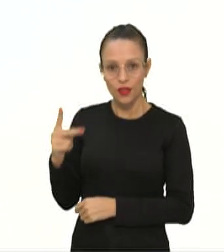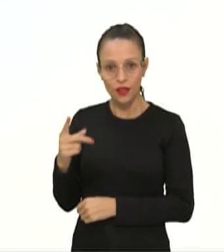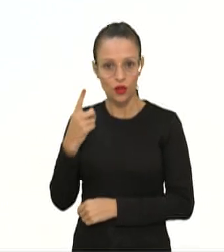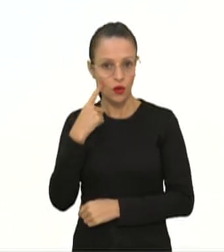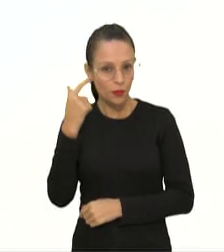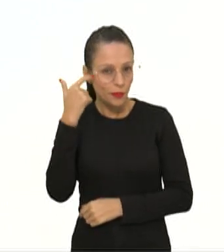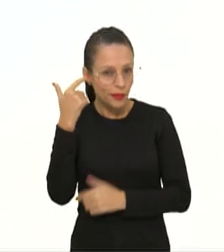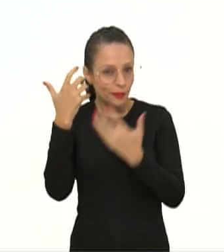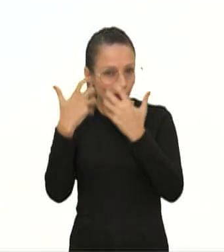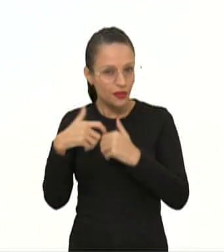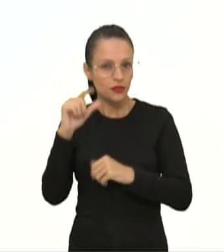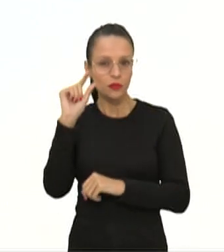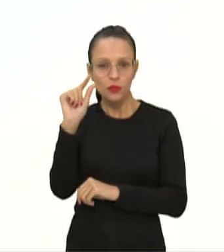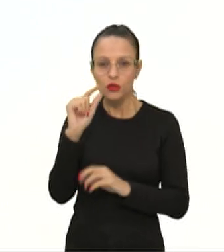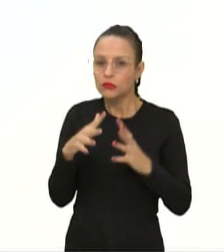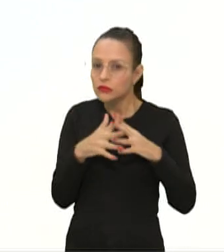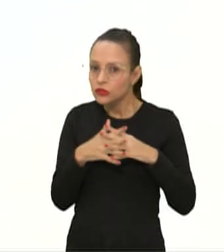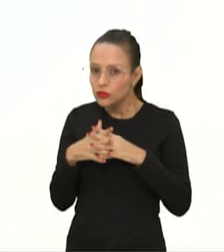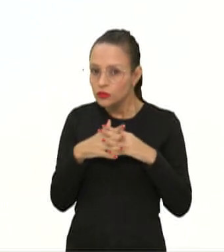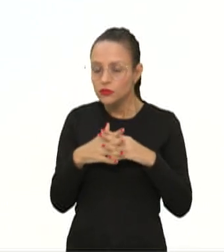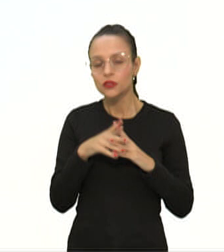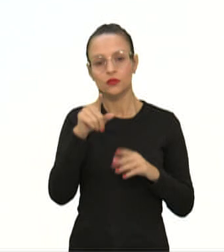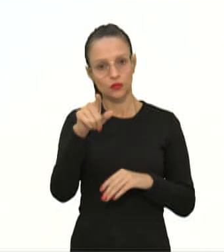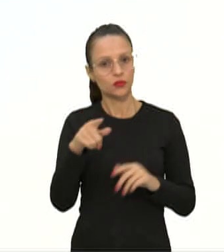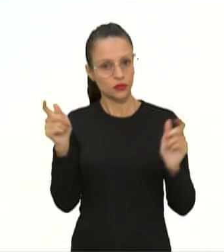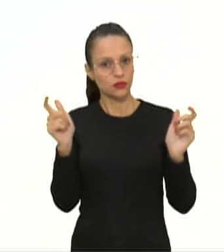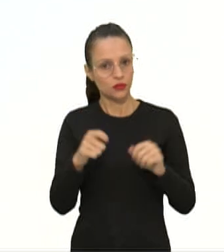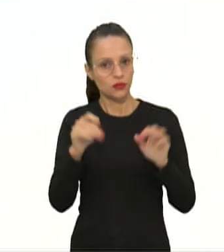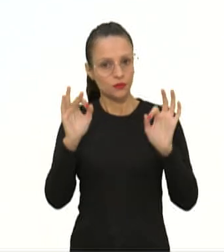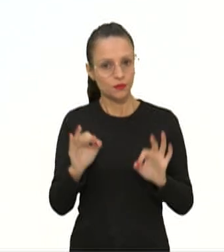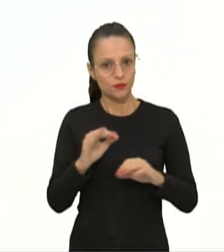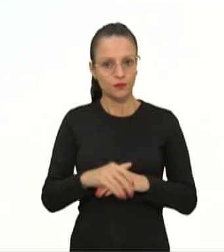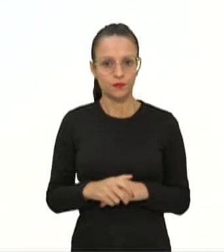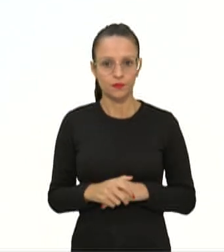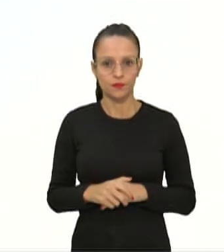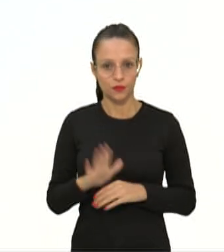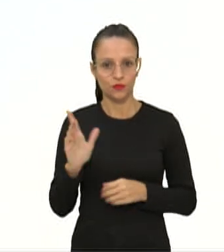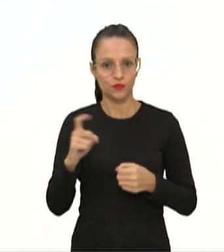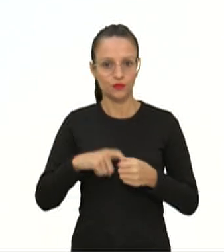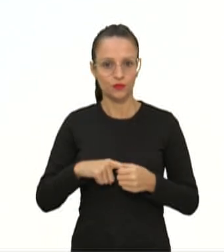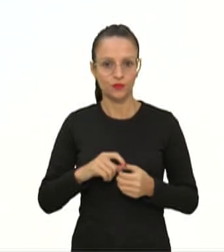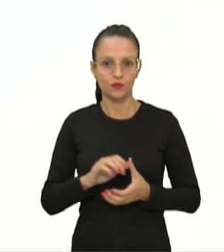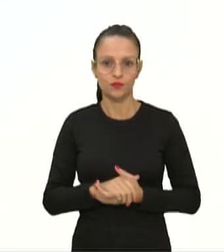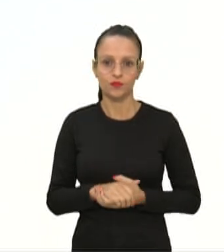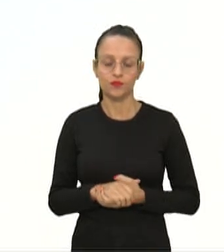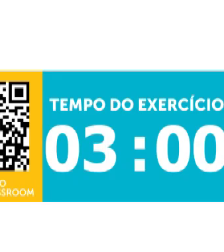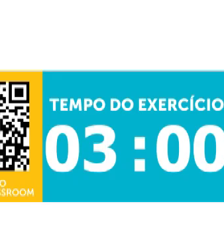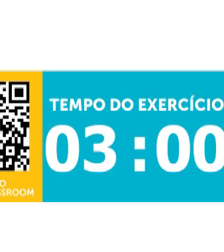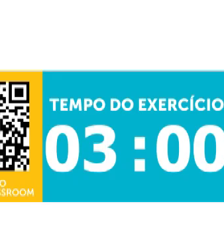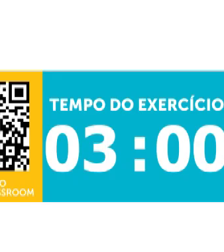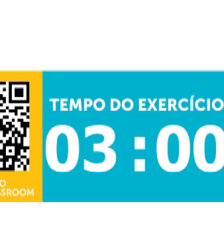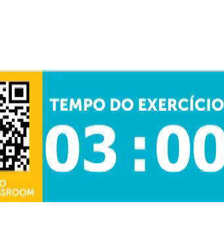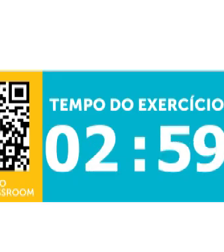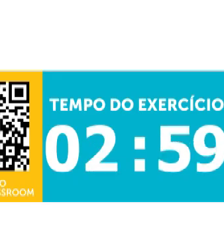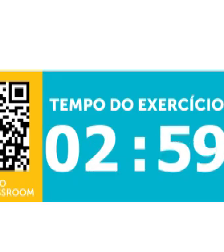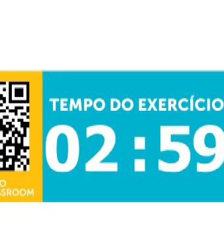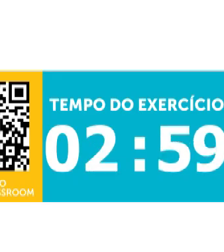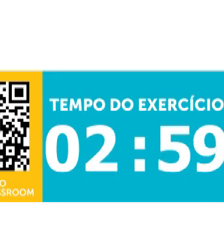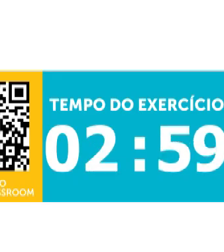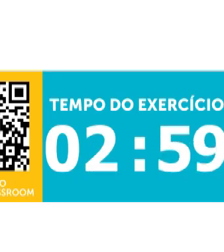esse problema já é um pouquinho mais complicado, mas você vai dar conta com certeza. Volto daqui a pouco com a resposta.